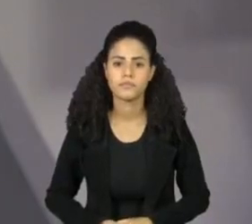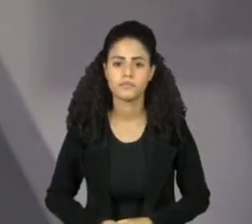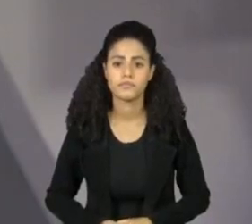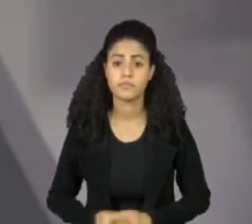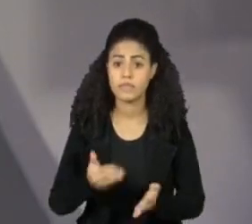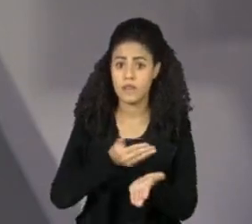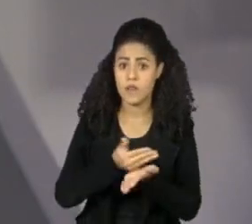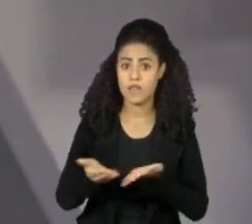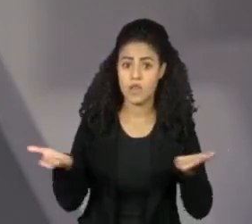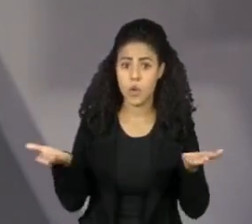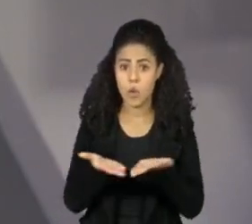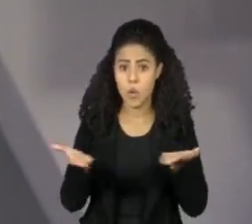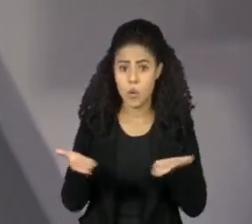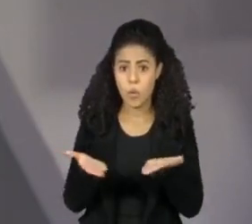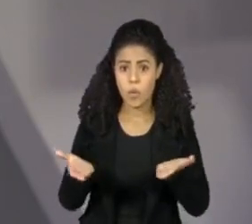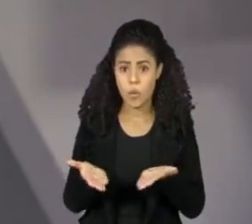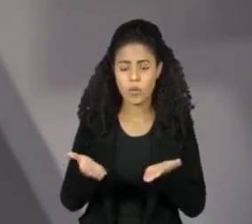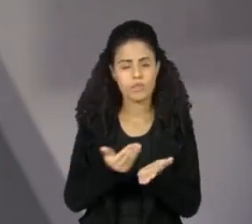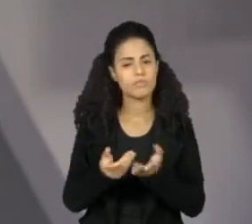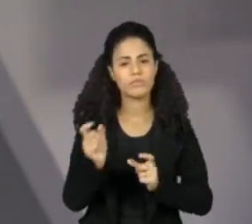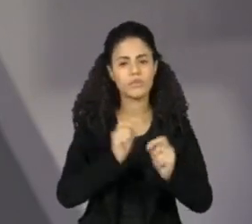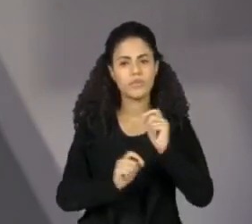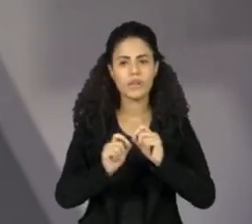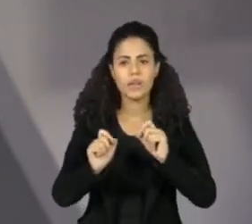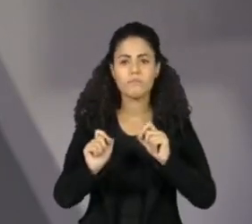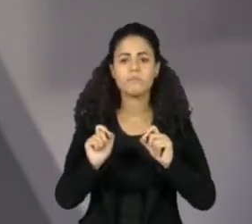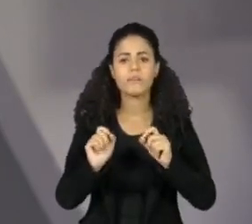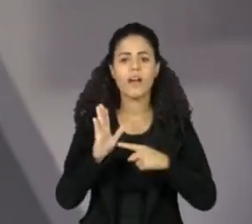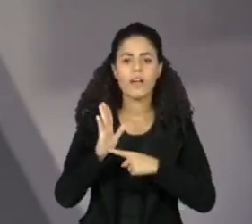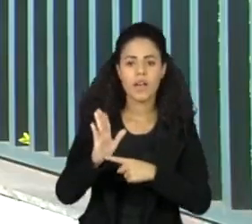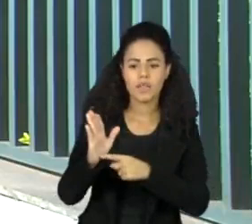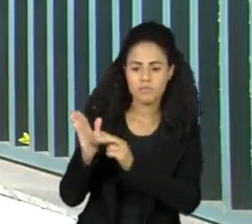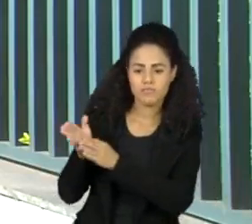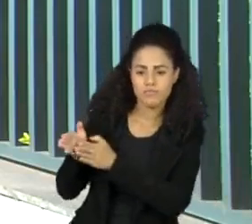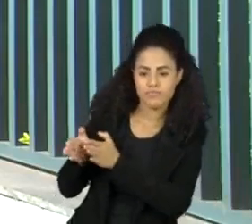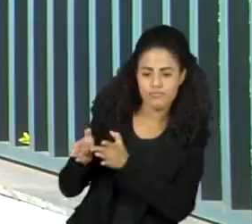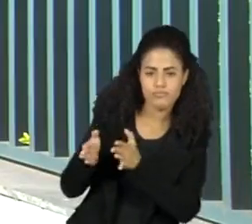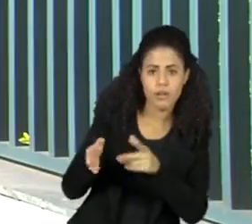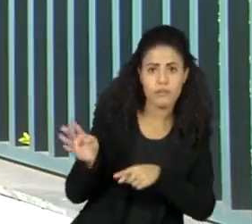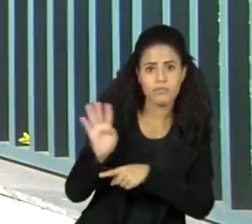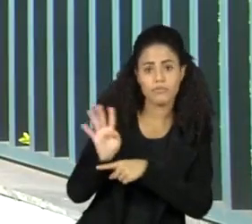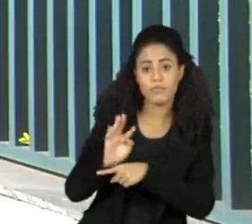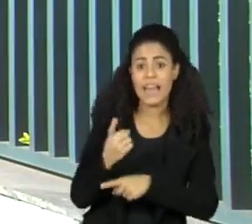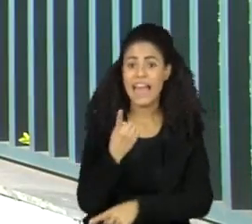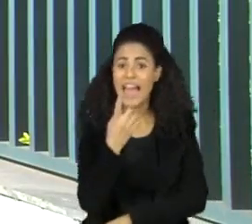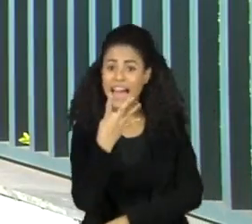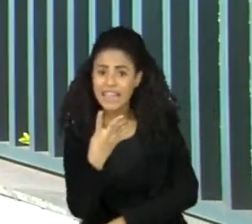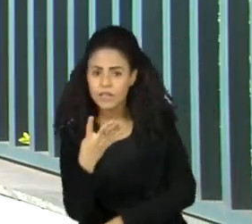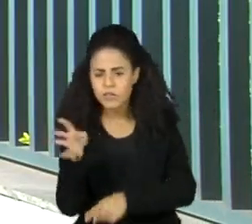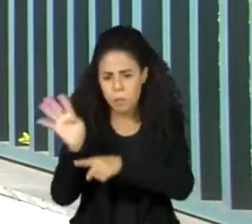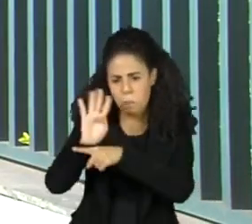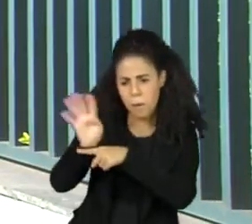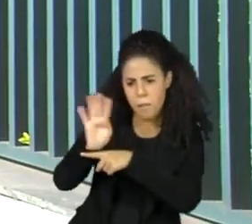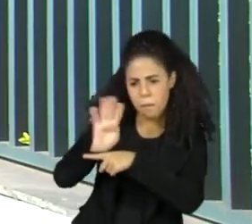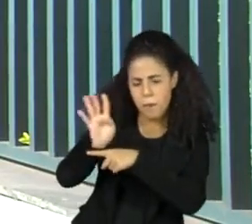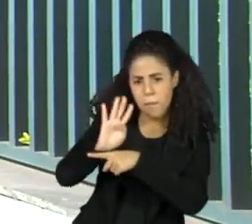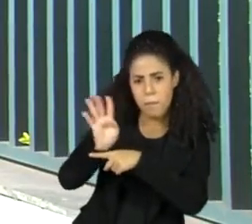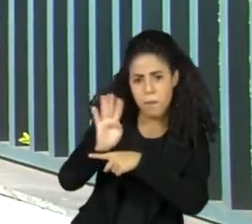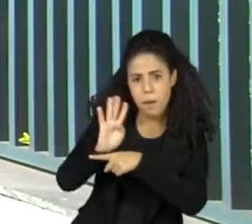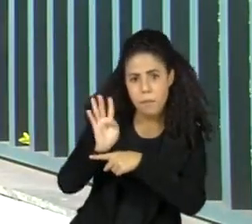Começa hoje na Cinemateca Brasileira a mostra Meu Primeiro Longa. Serão 14 filmes de